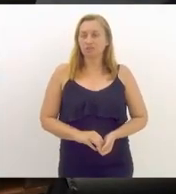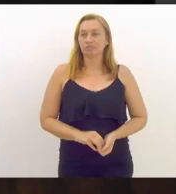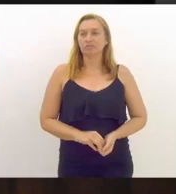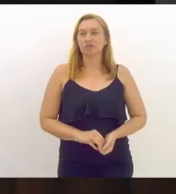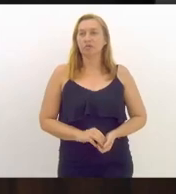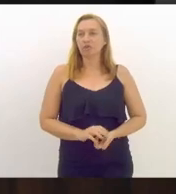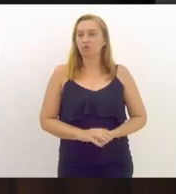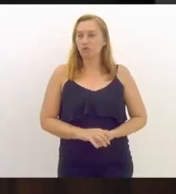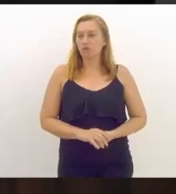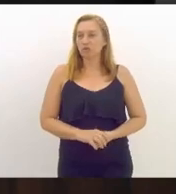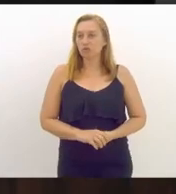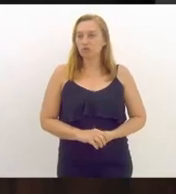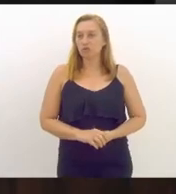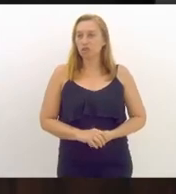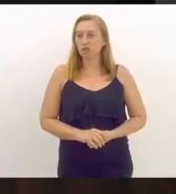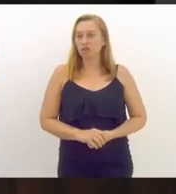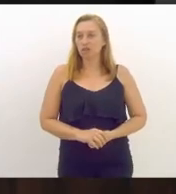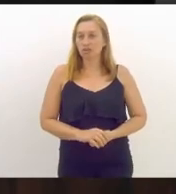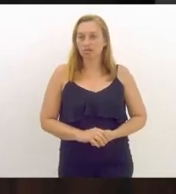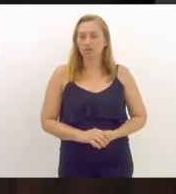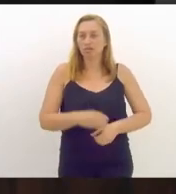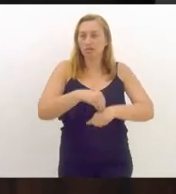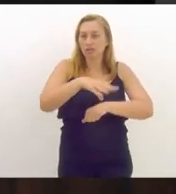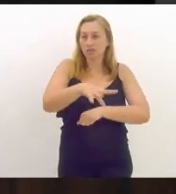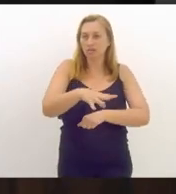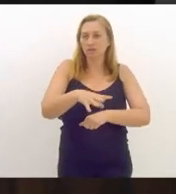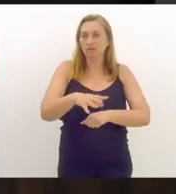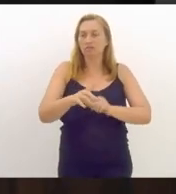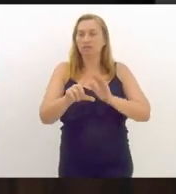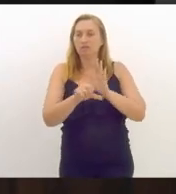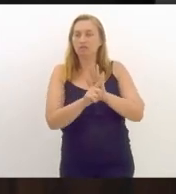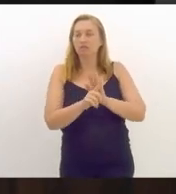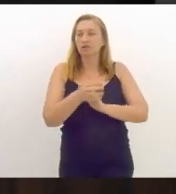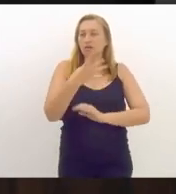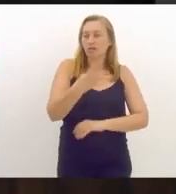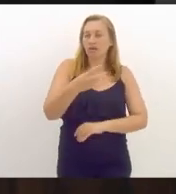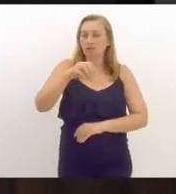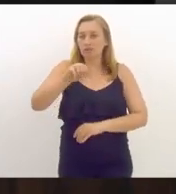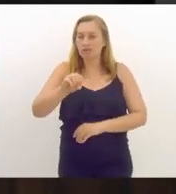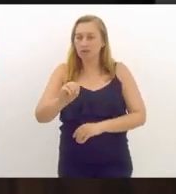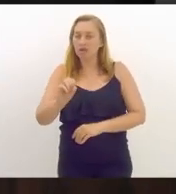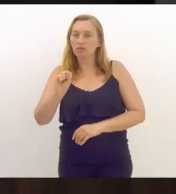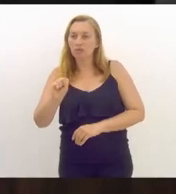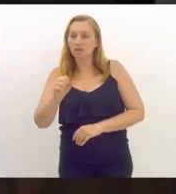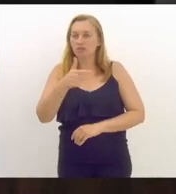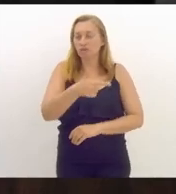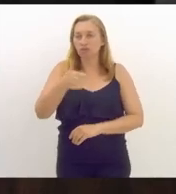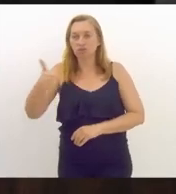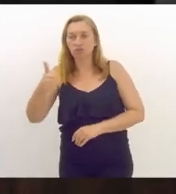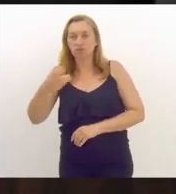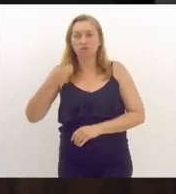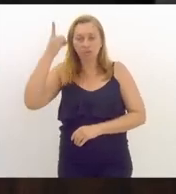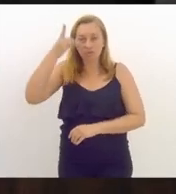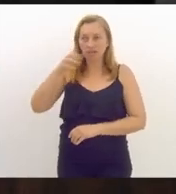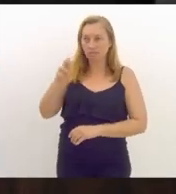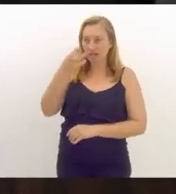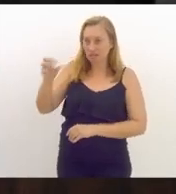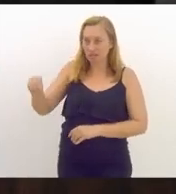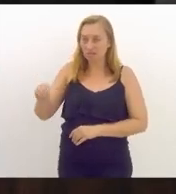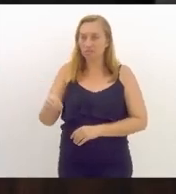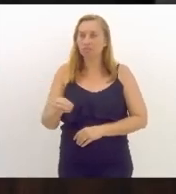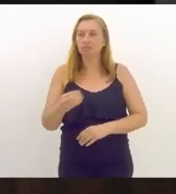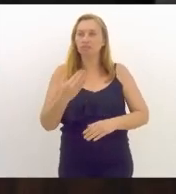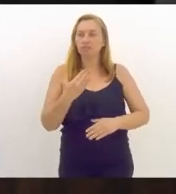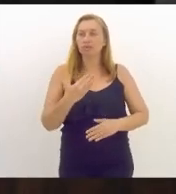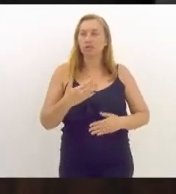Ok anuncie o indicação Legislativa 408 de 21 de autorias Deputado brasão solicita